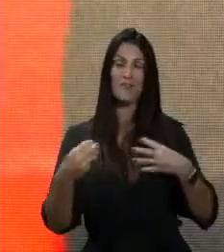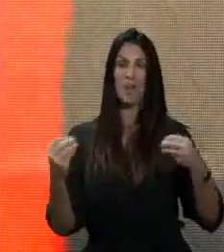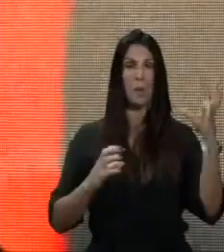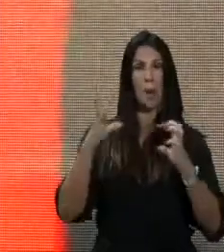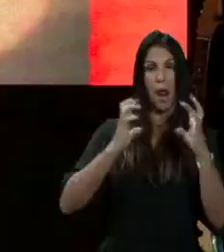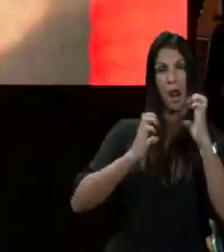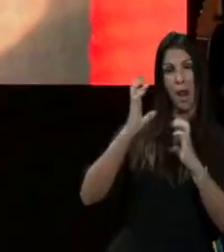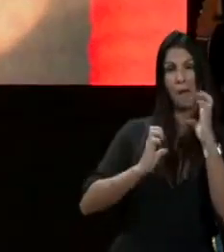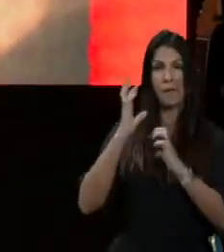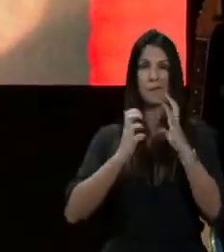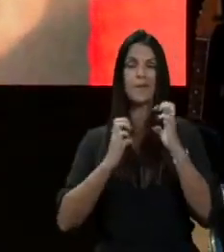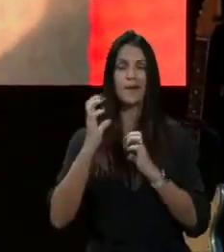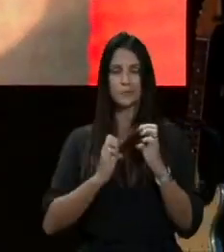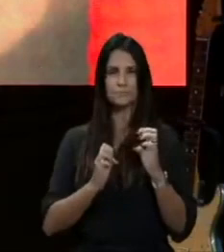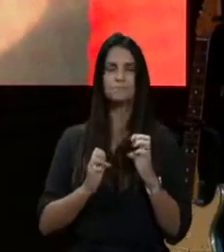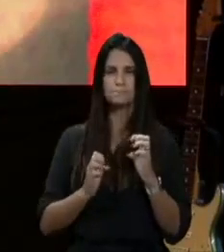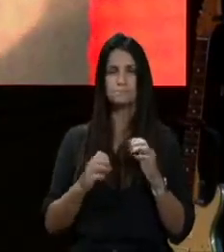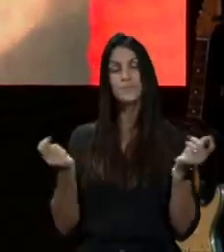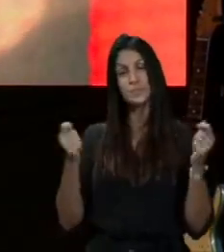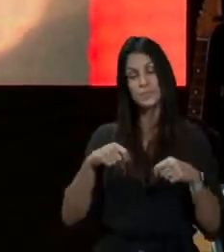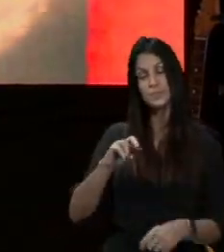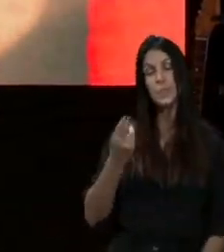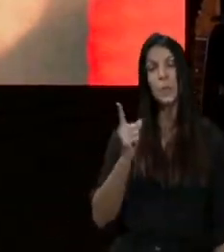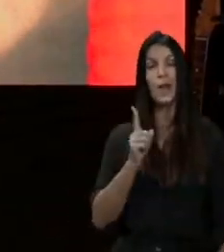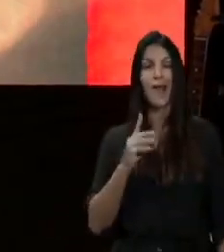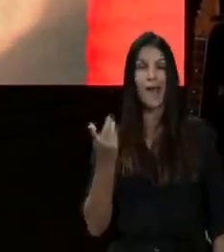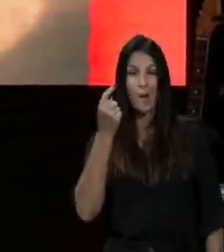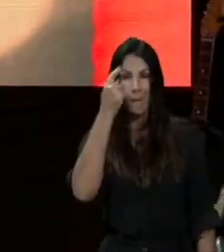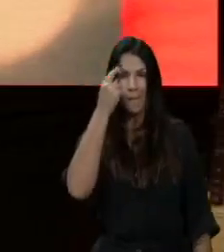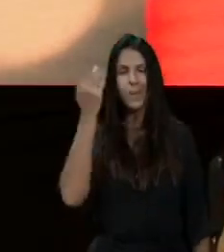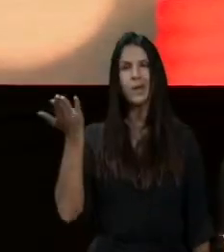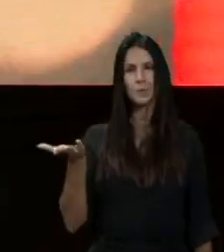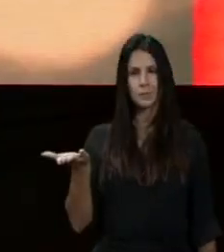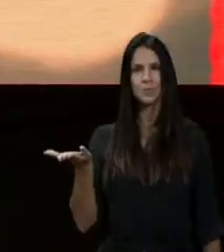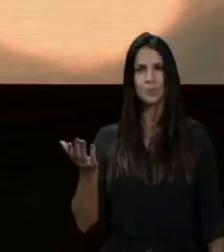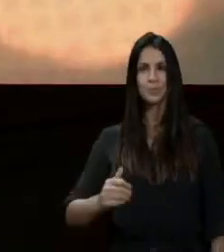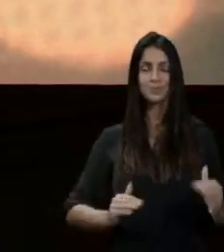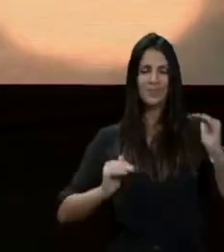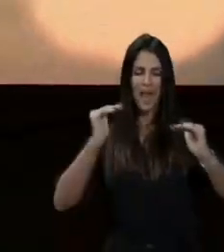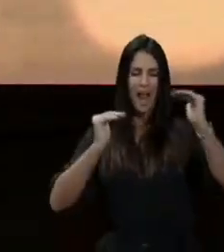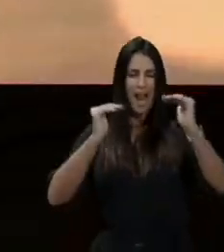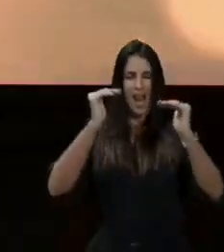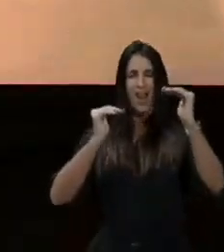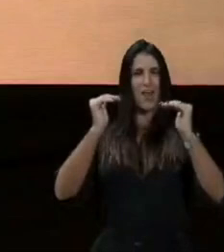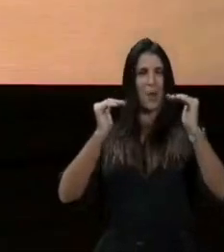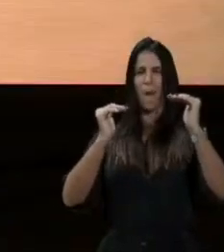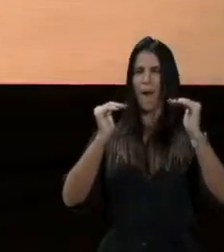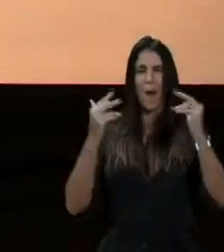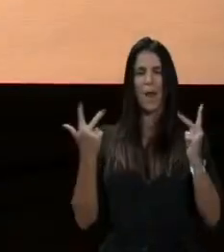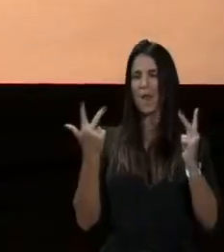falar por causa desse dinheiro que você roubou sim ou não sim ou não e vê-lo geral